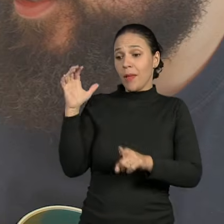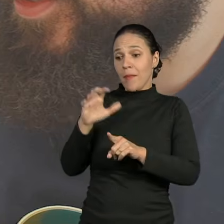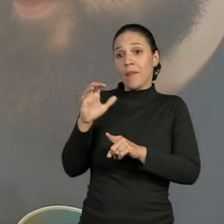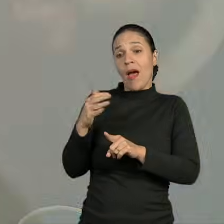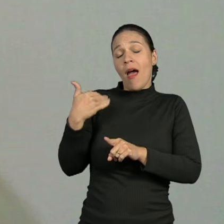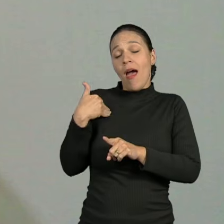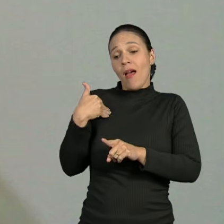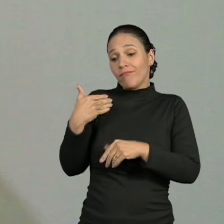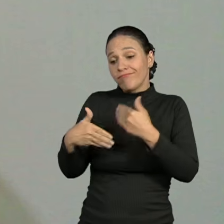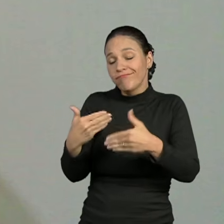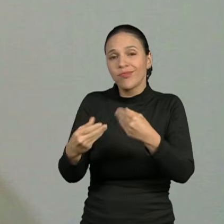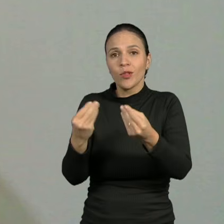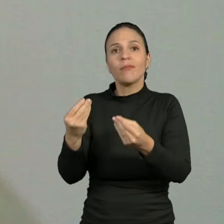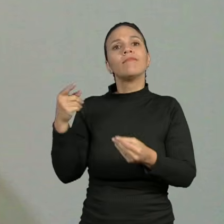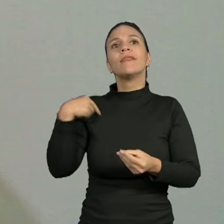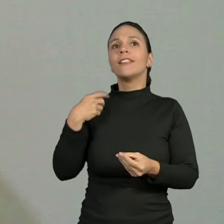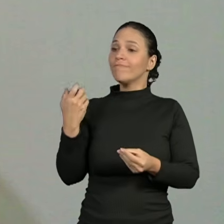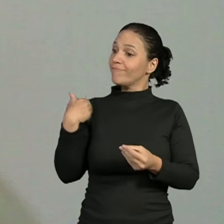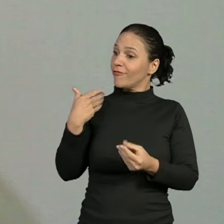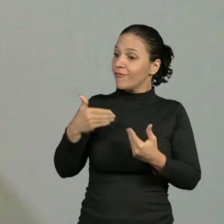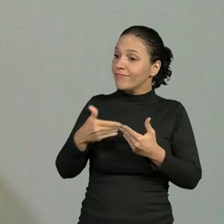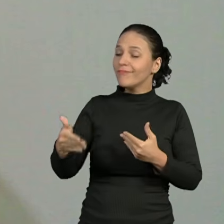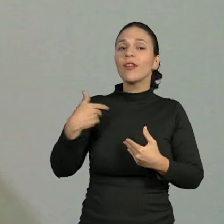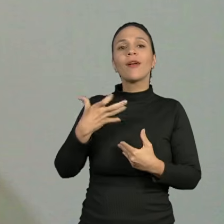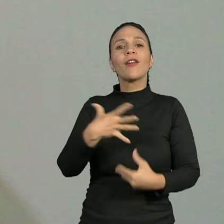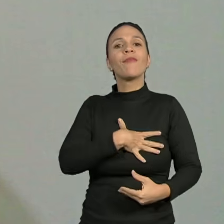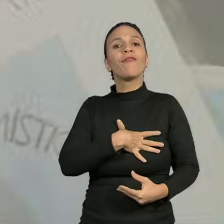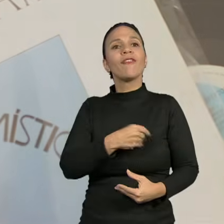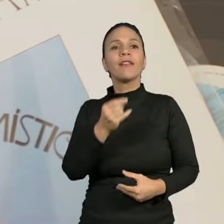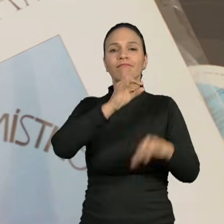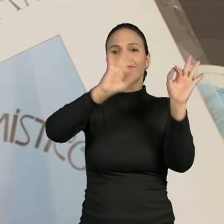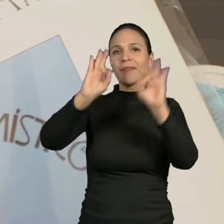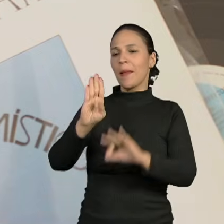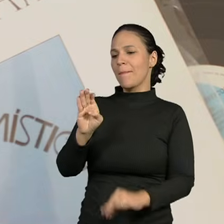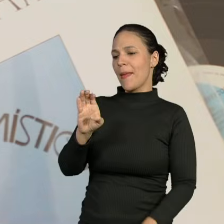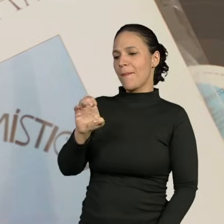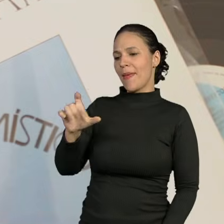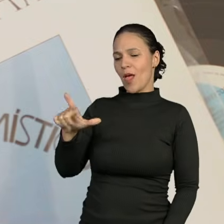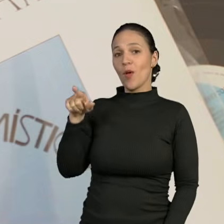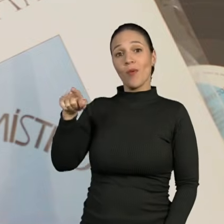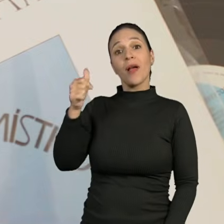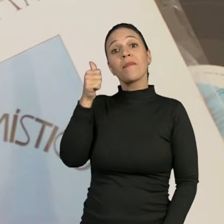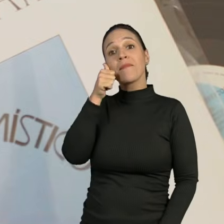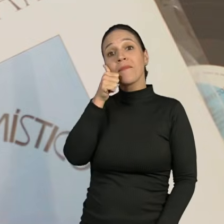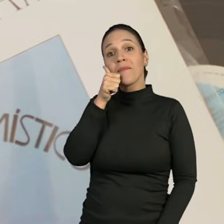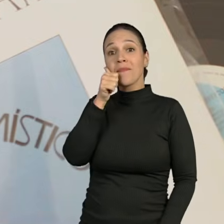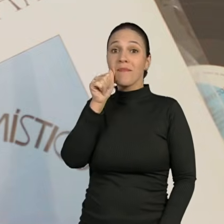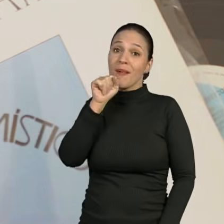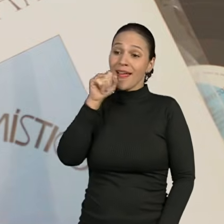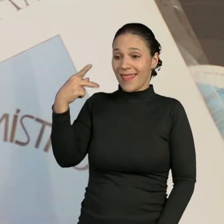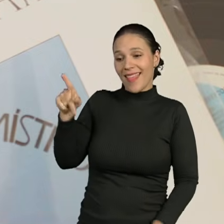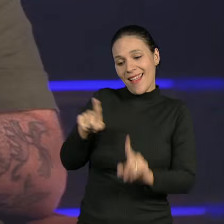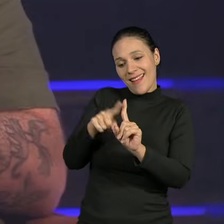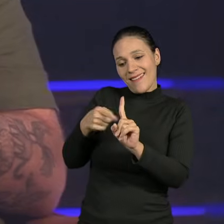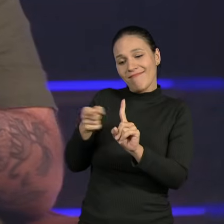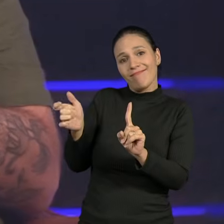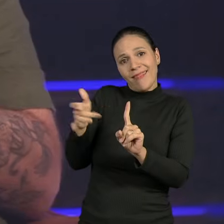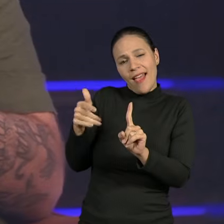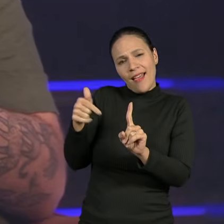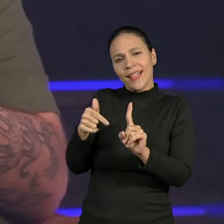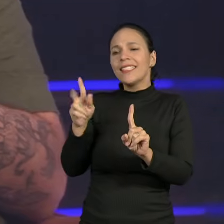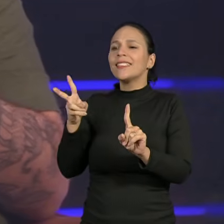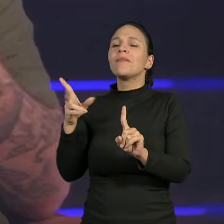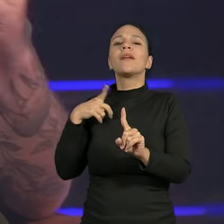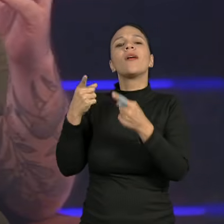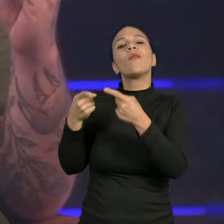primeira vez, estava querendo alguma coisa para decorar o quarto da Bebel. Ela ainda estava ali na barriga da mamãe e a gente, na época, escutava